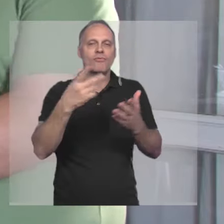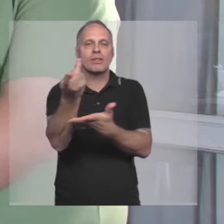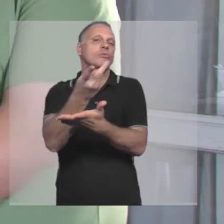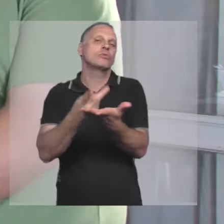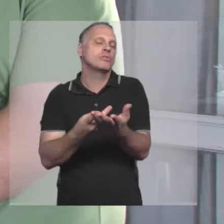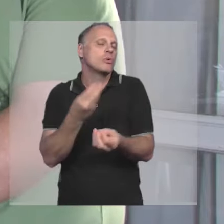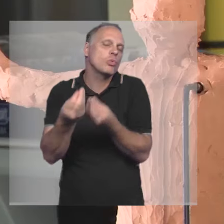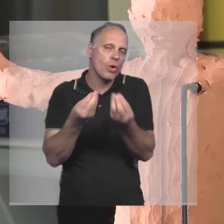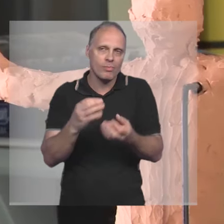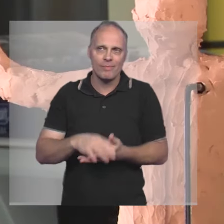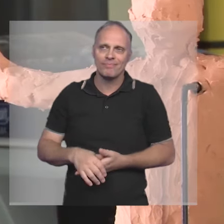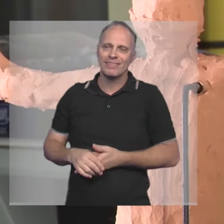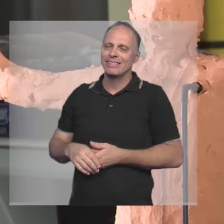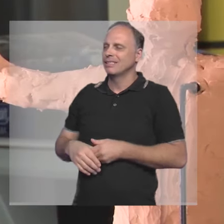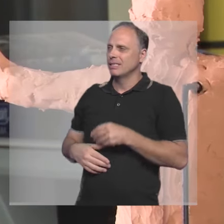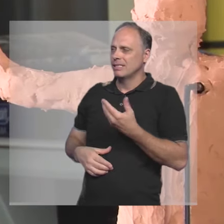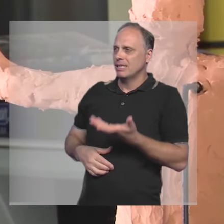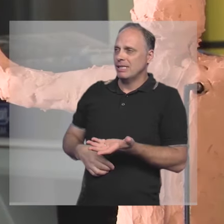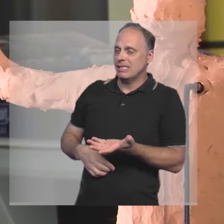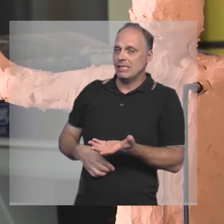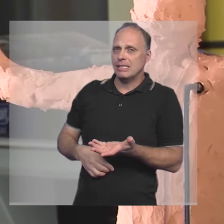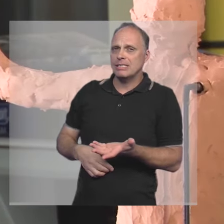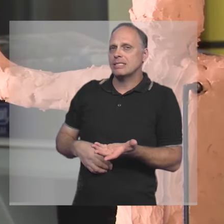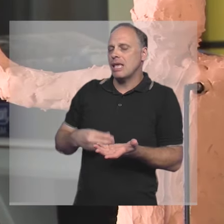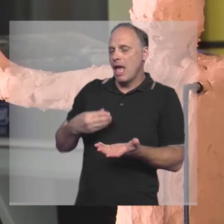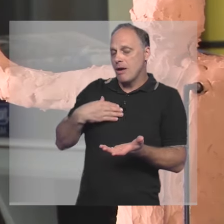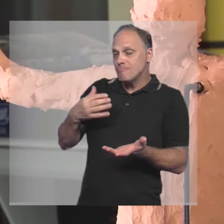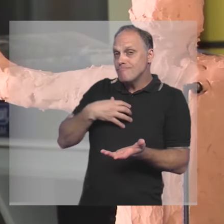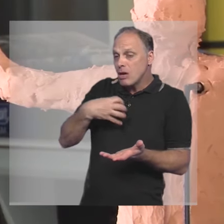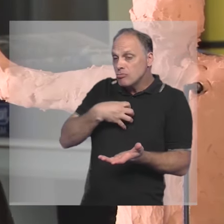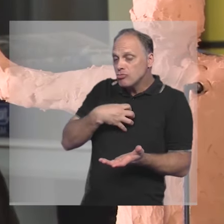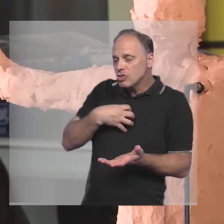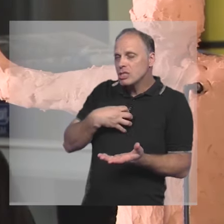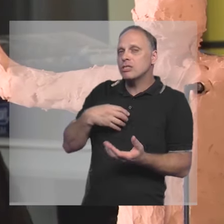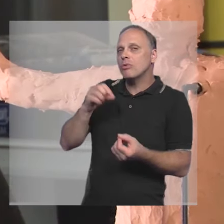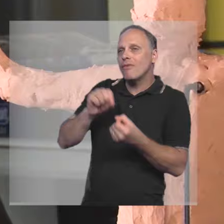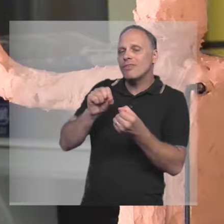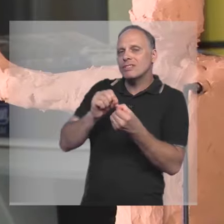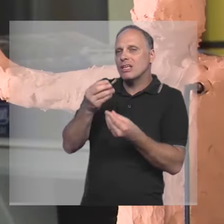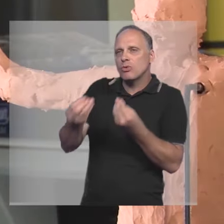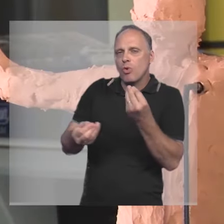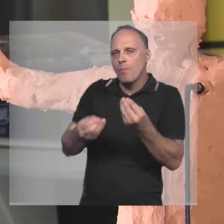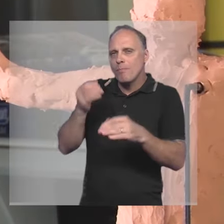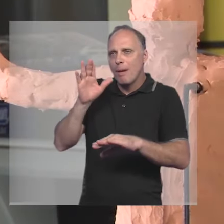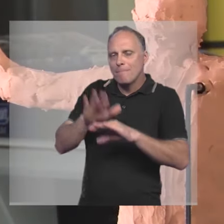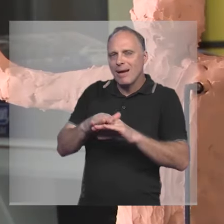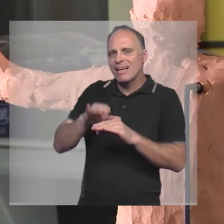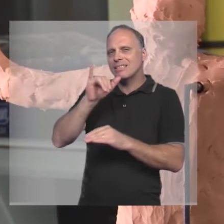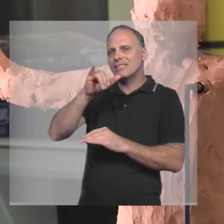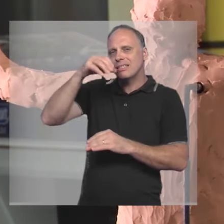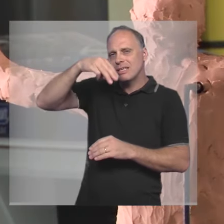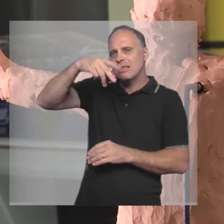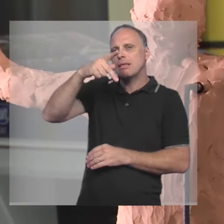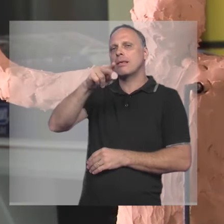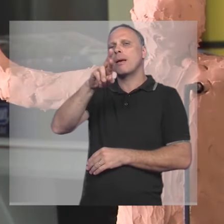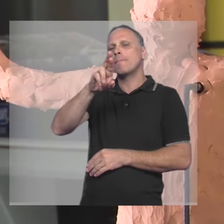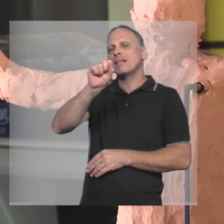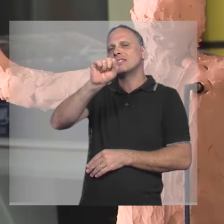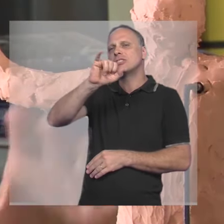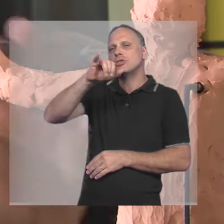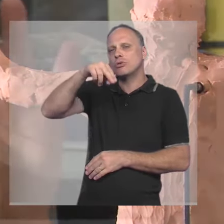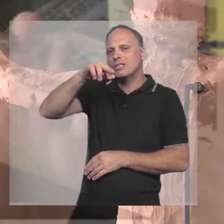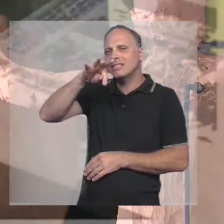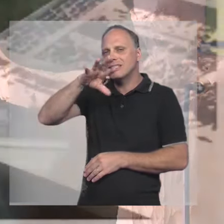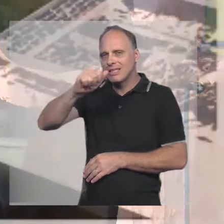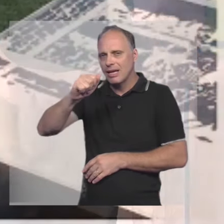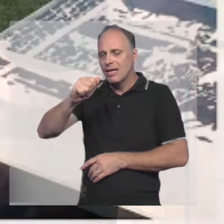pra tela? Cara, a minha pegada, ela justamente ela é mais impressionista, sabe? Eu